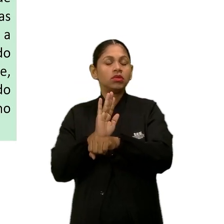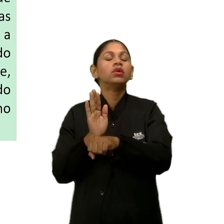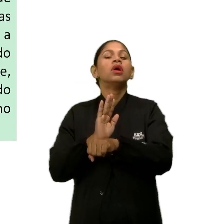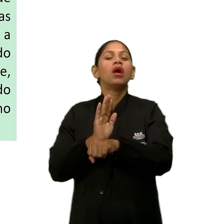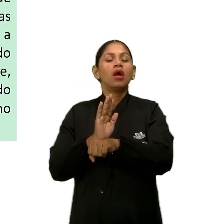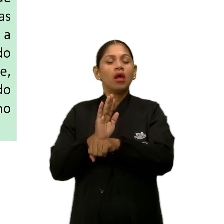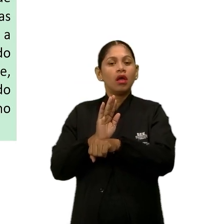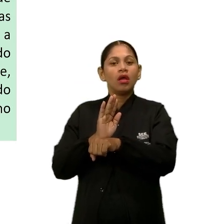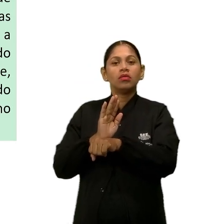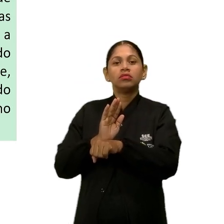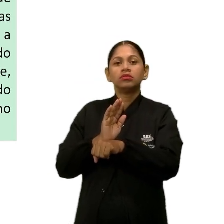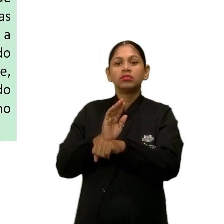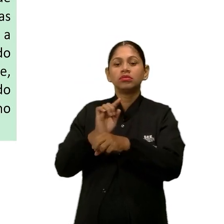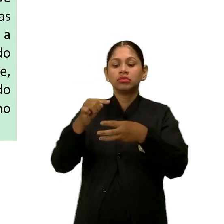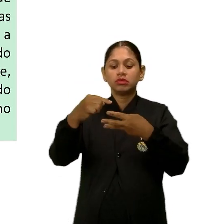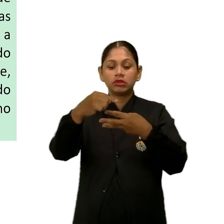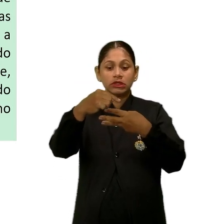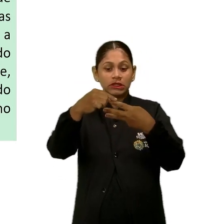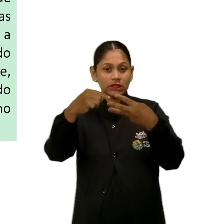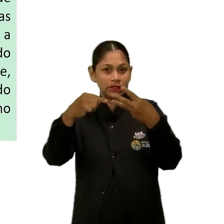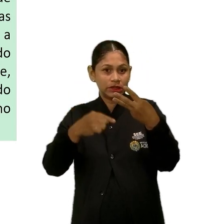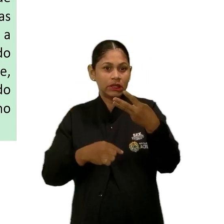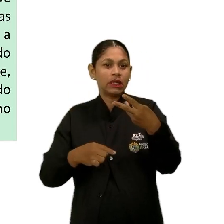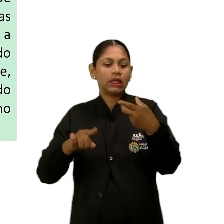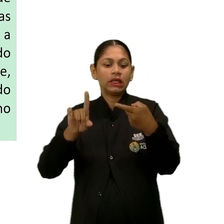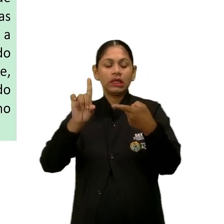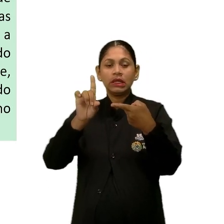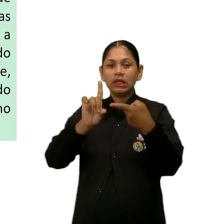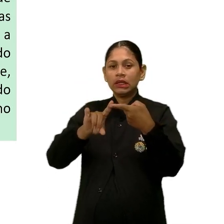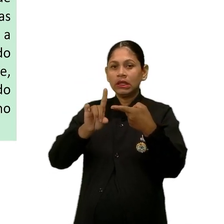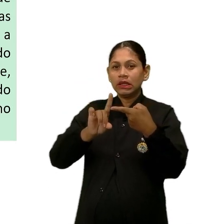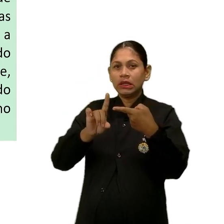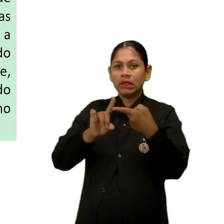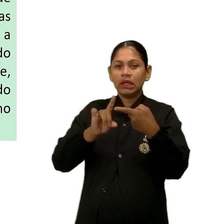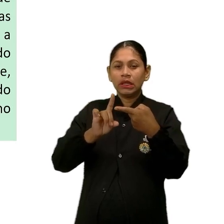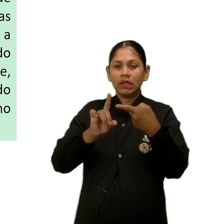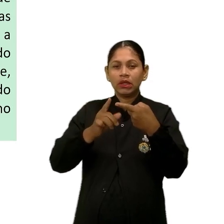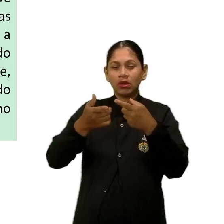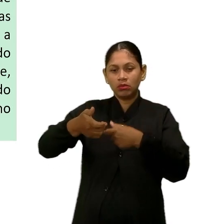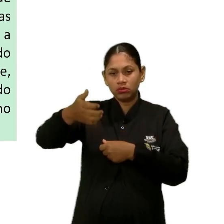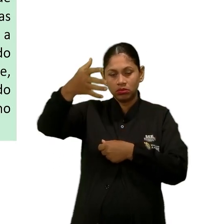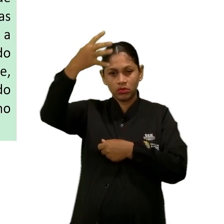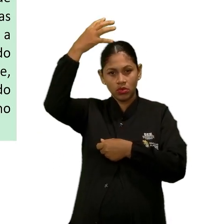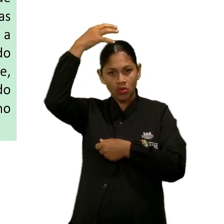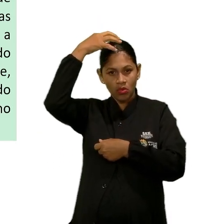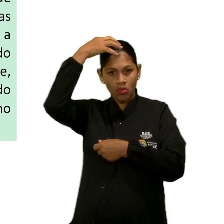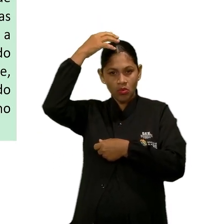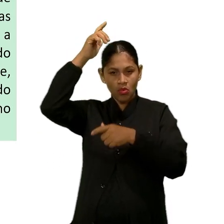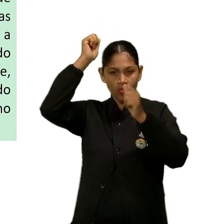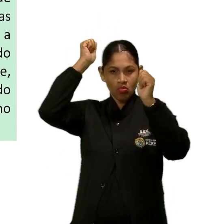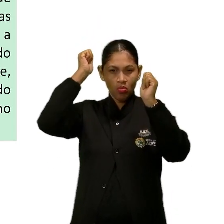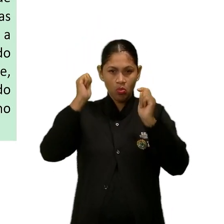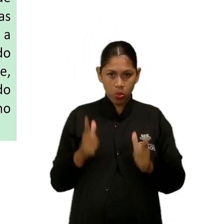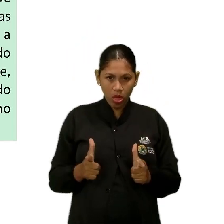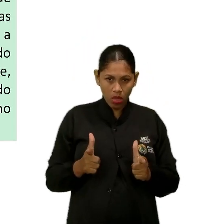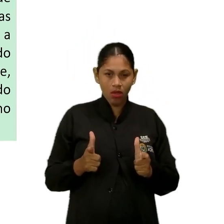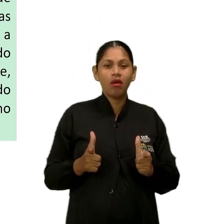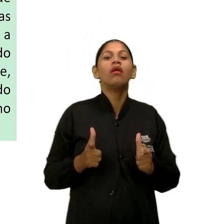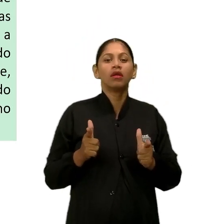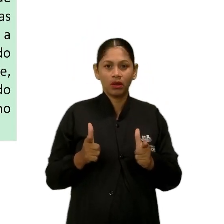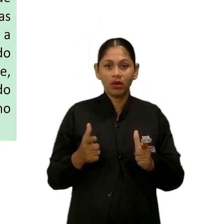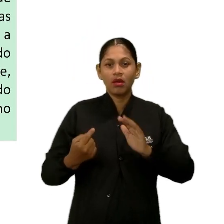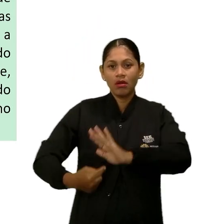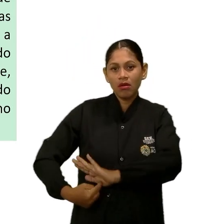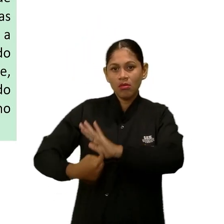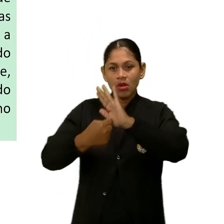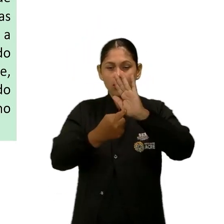populares, que são os faroestes, né? Os filmes que retratam a vida do velho oeste americano, frequentemente explorando